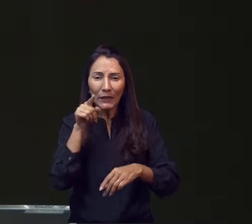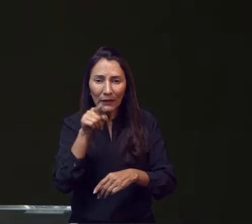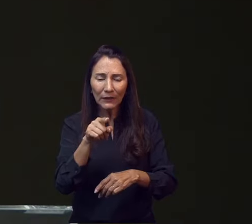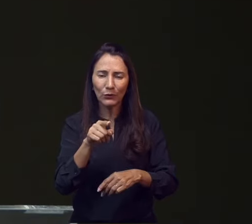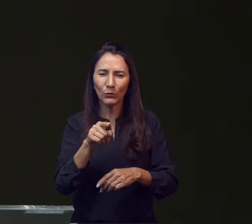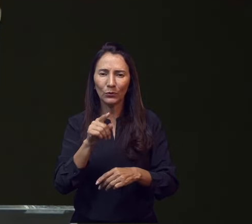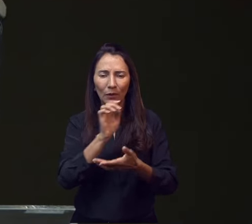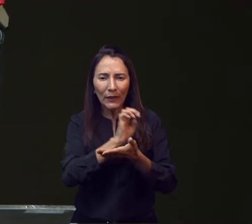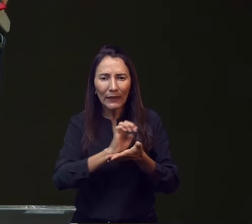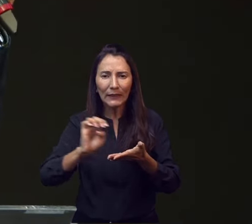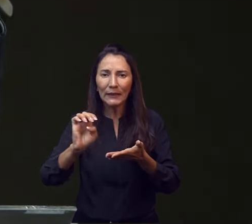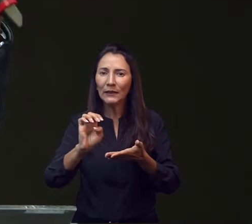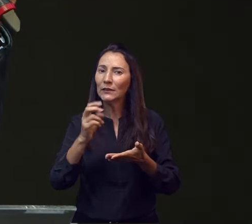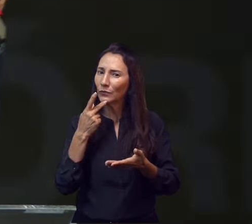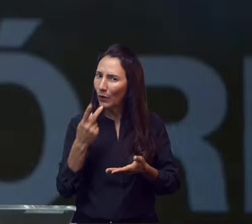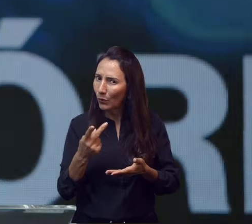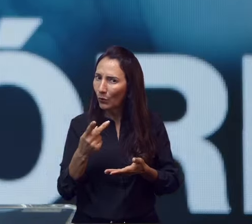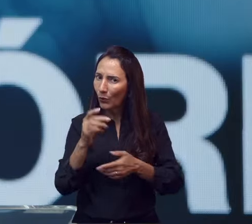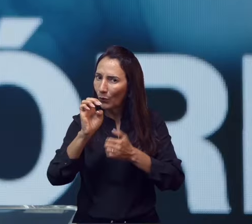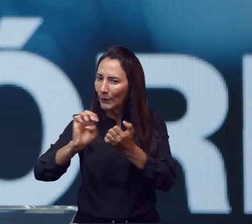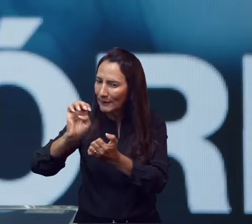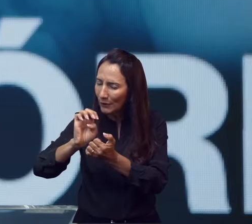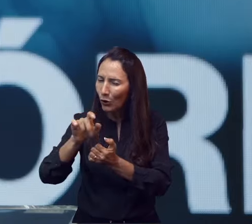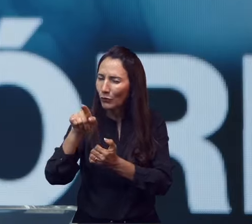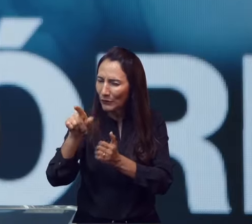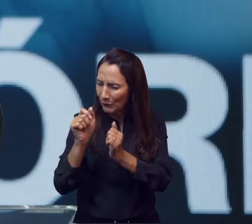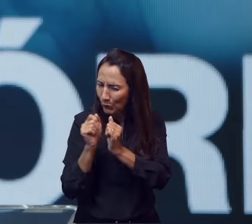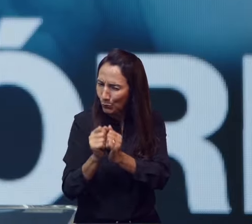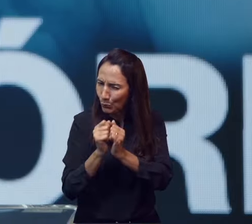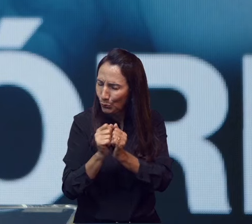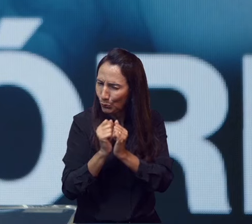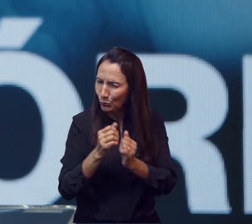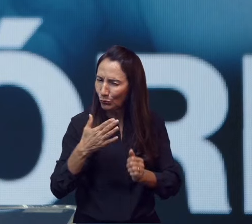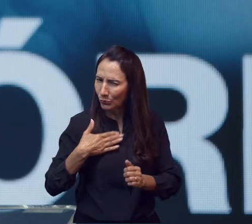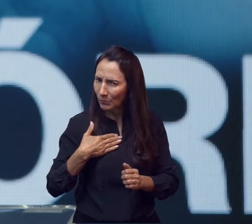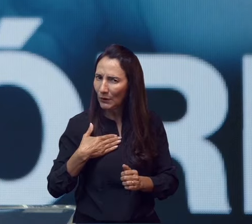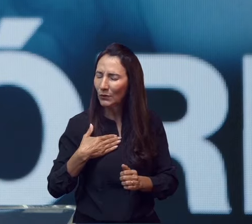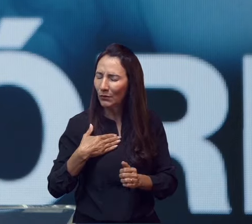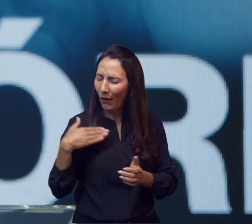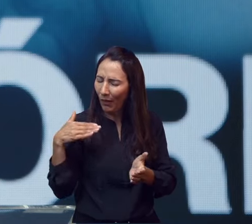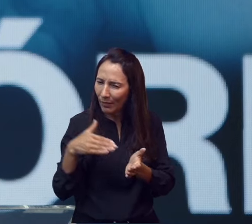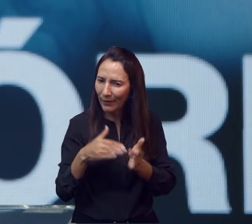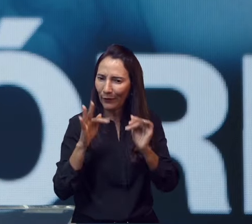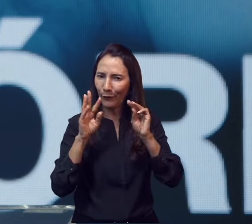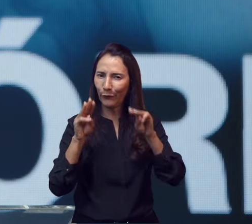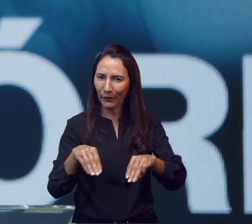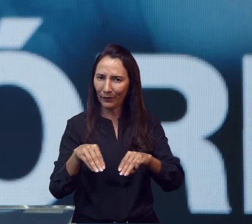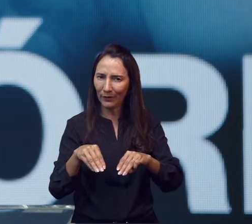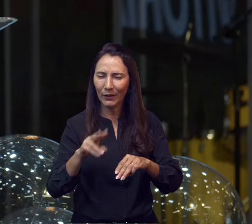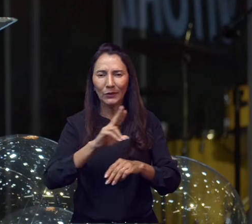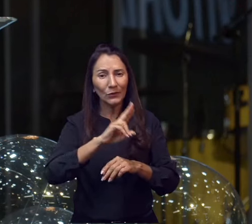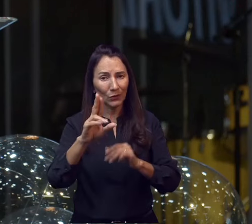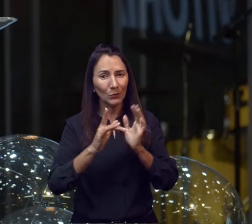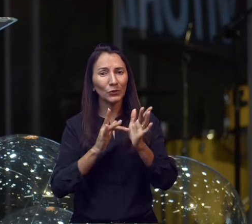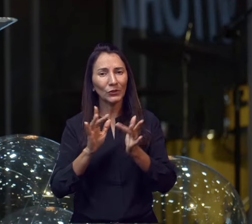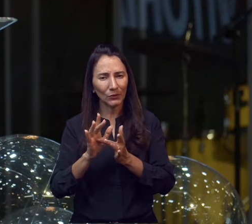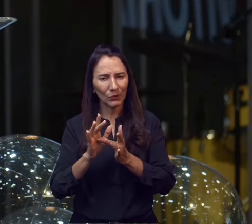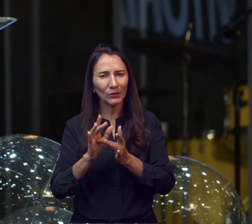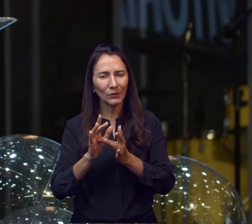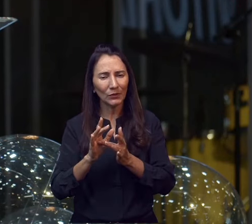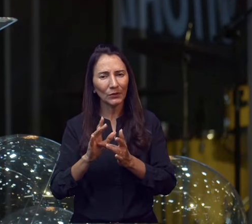Eliseu vá comigo até o fim em nome do Senhor Jesus nós sejamos essas pessoas